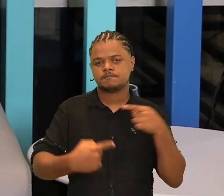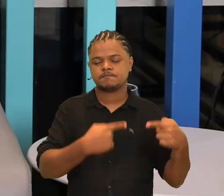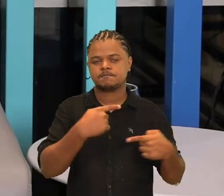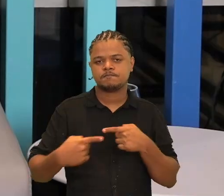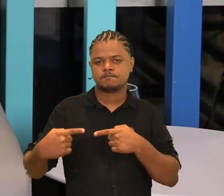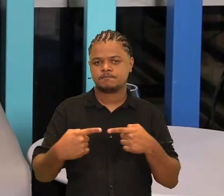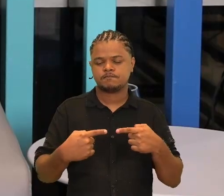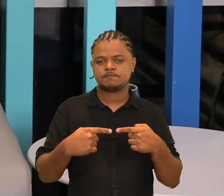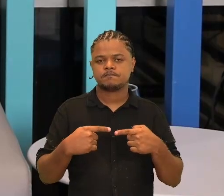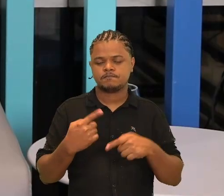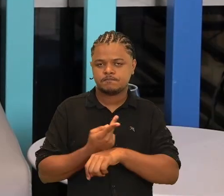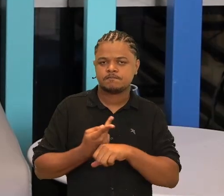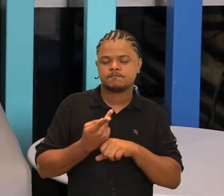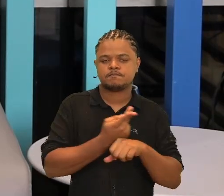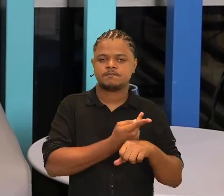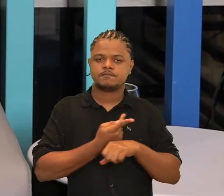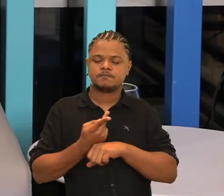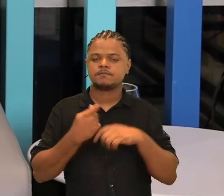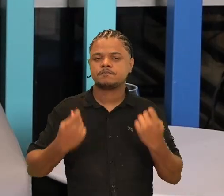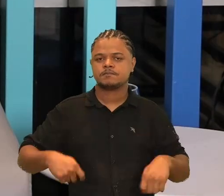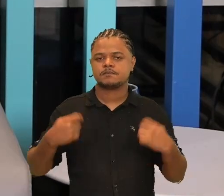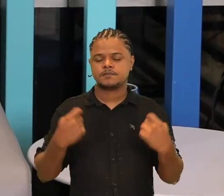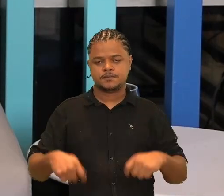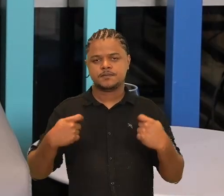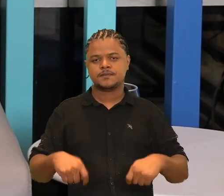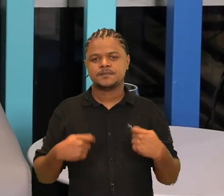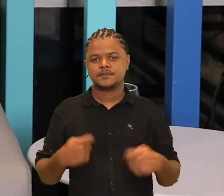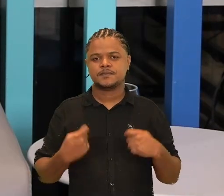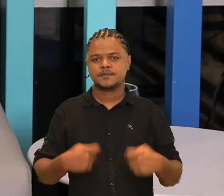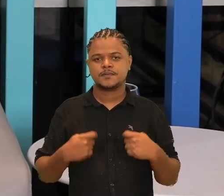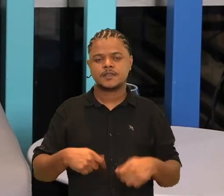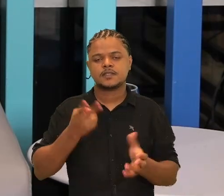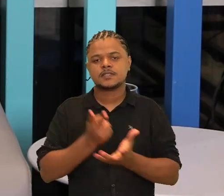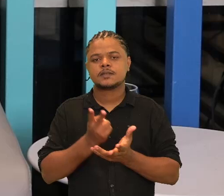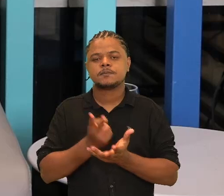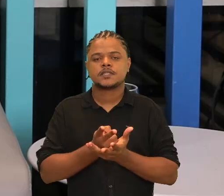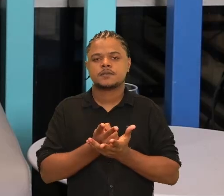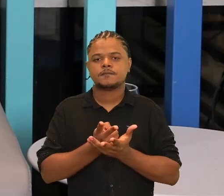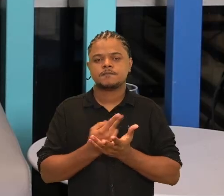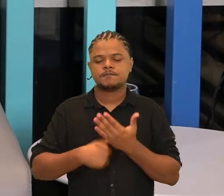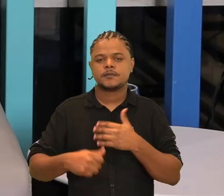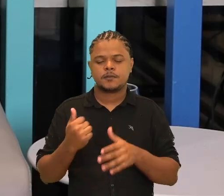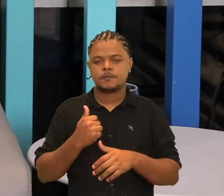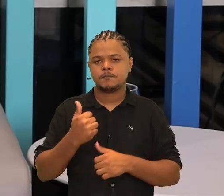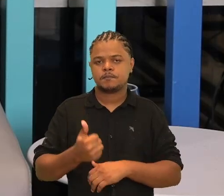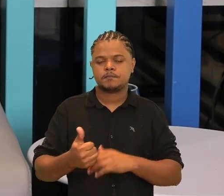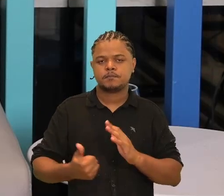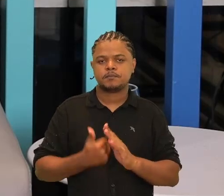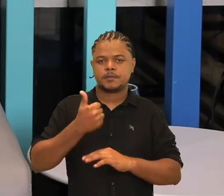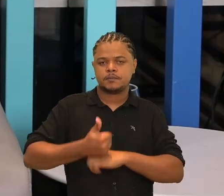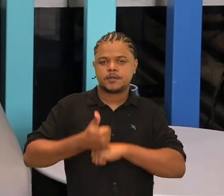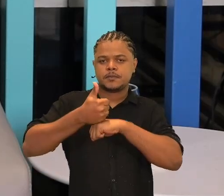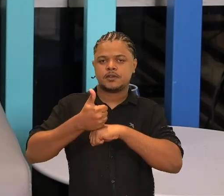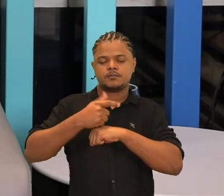discutidos, buscados, eles precisam estar sempre, né, em primeiro lugar para que aquela pessoa